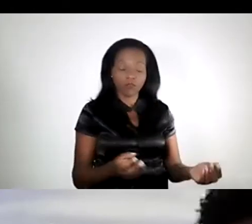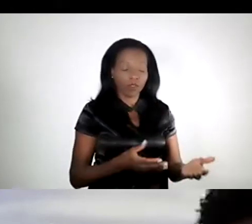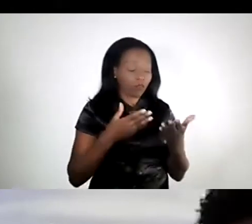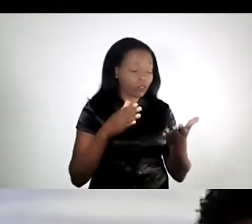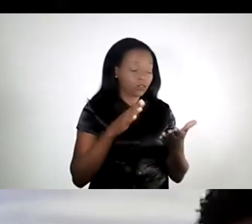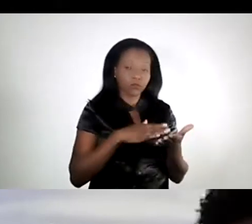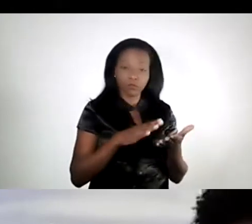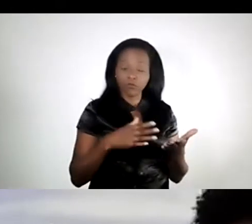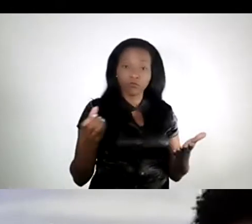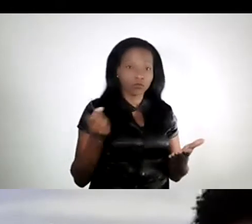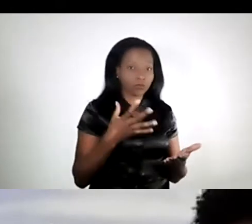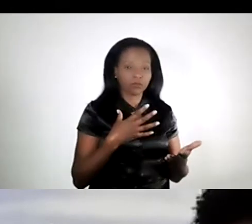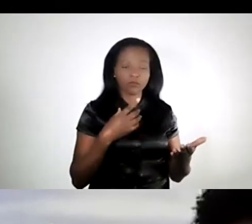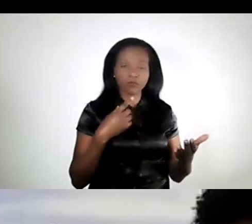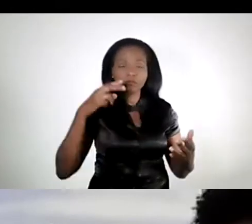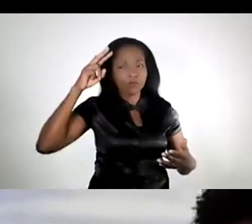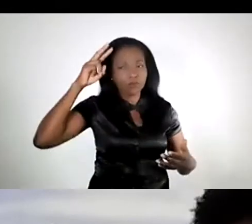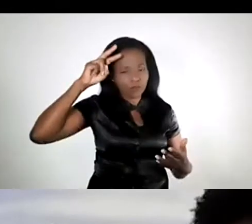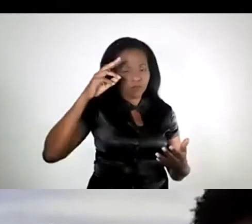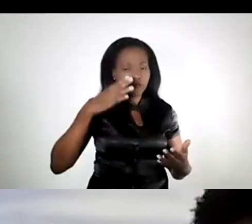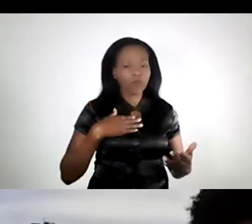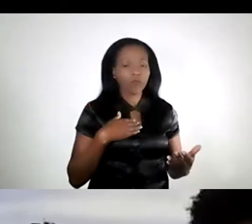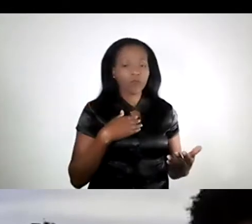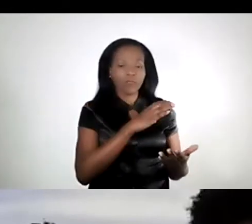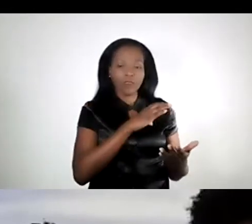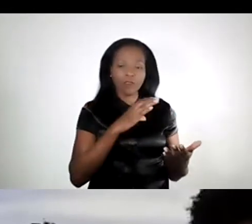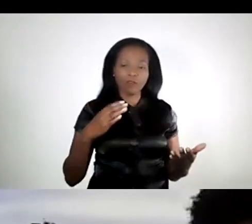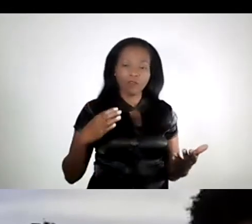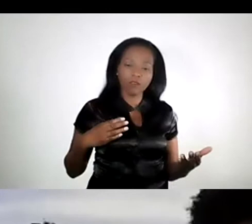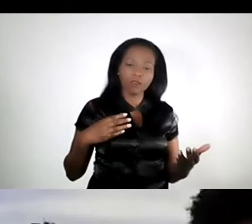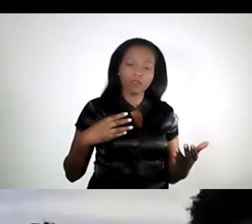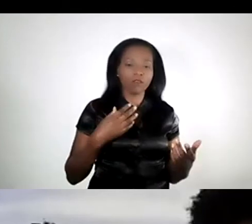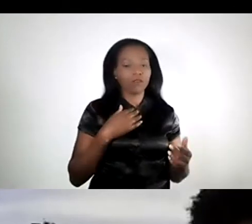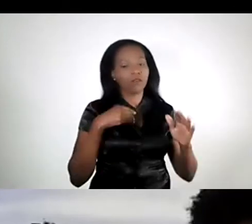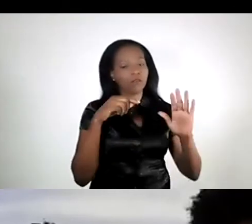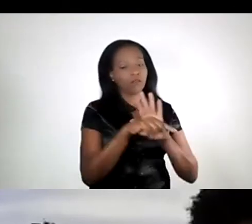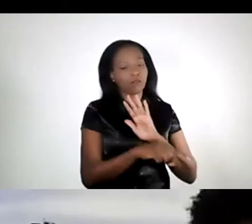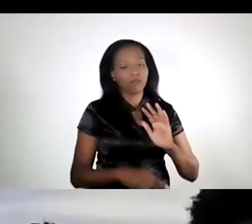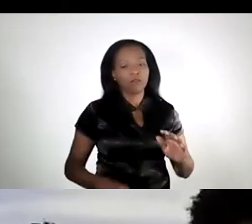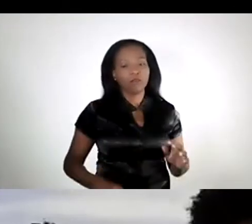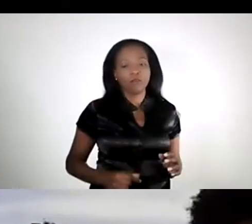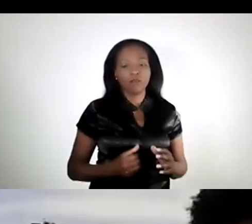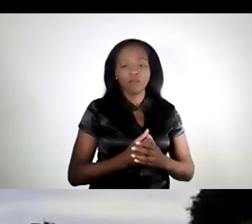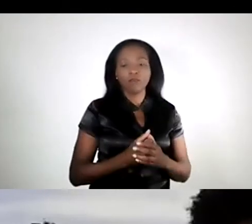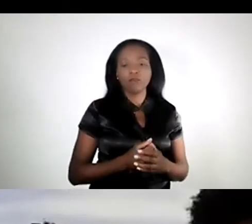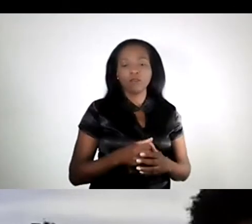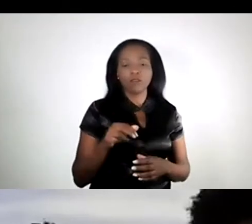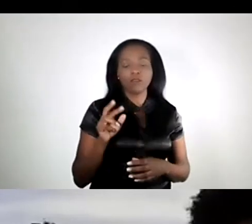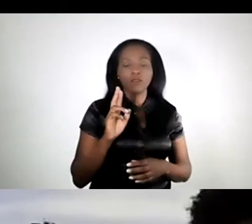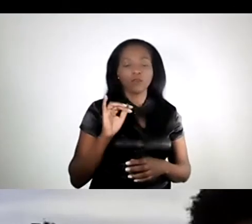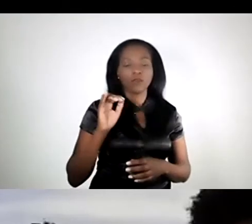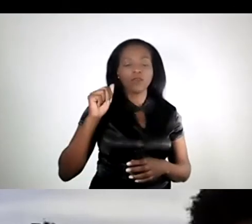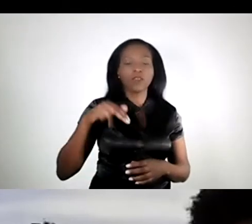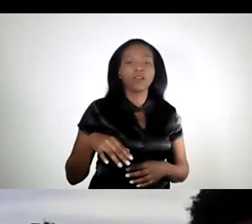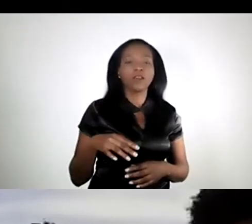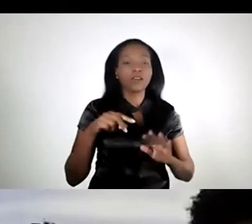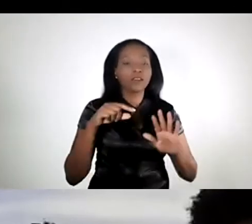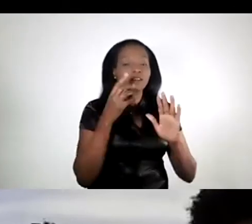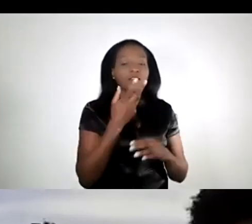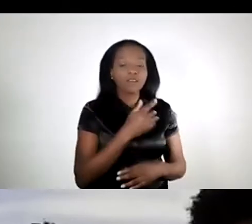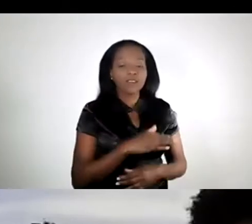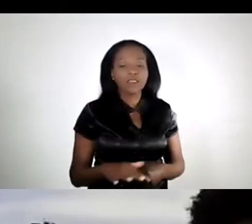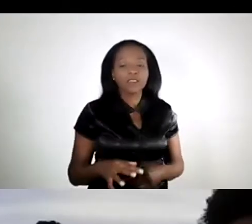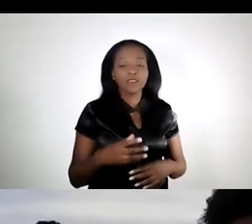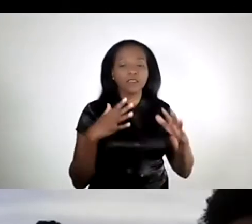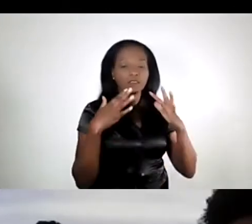meu cunhado, quando o livro chegou, eu perguntei para o Rian, que é uma criança da família, eu perguntei, Rian, você está